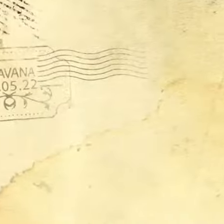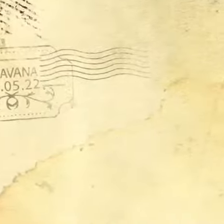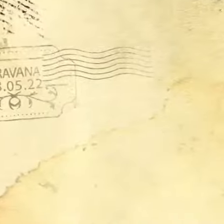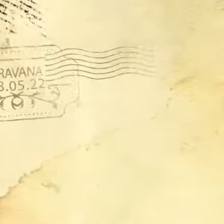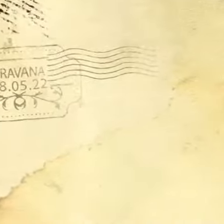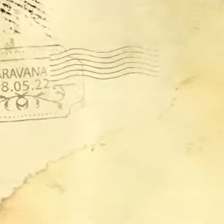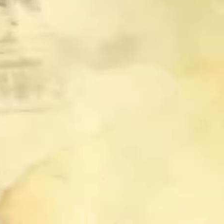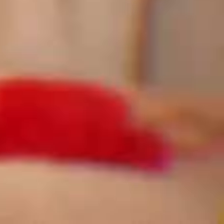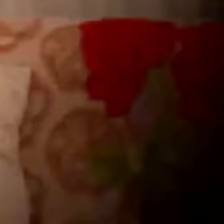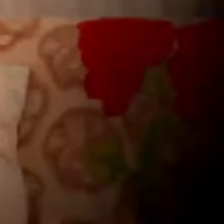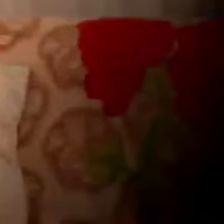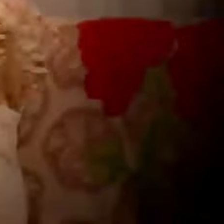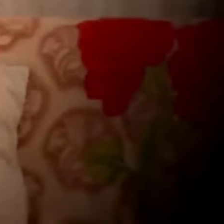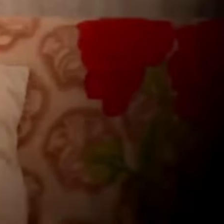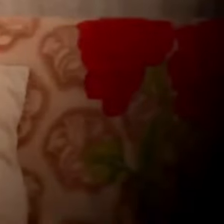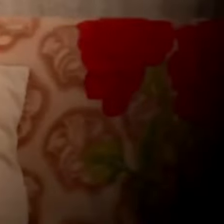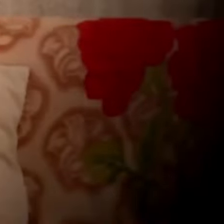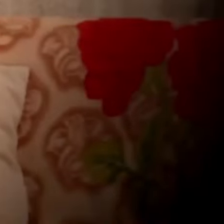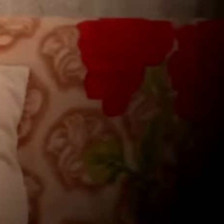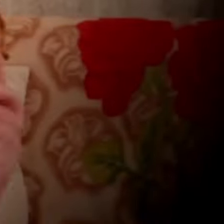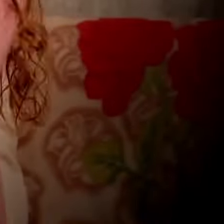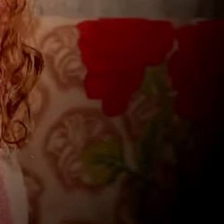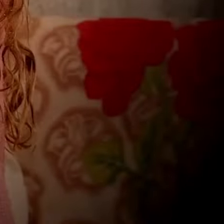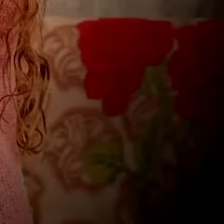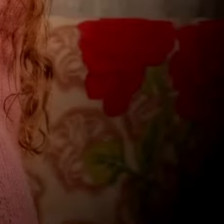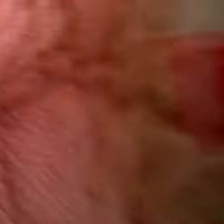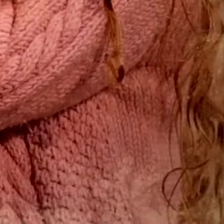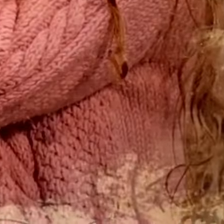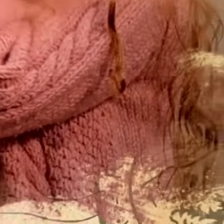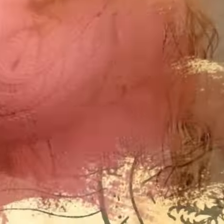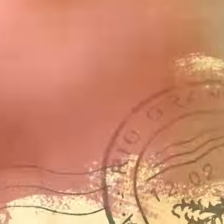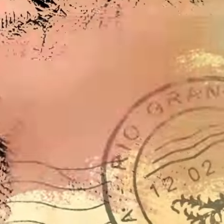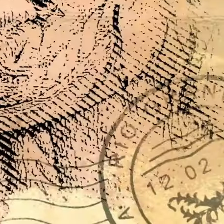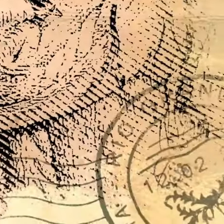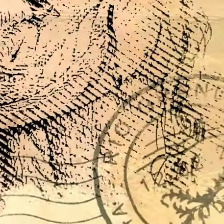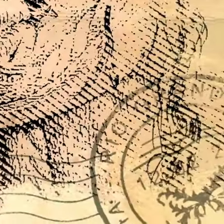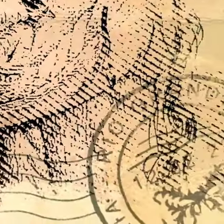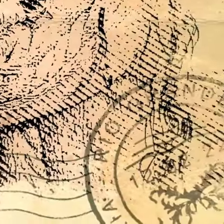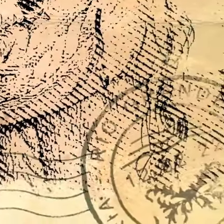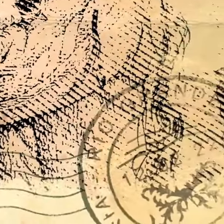in montagna, dove l'erba fa soletico al buio del cul.